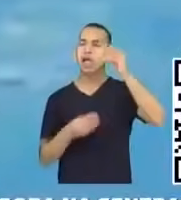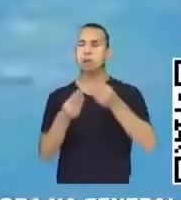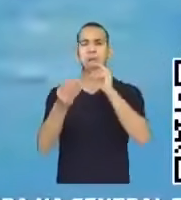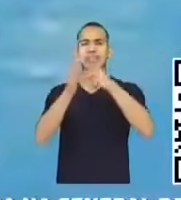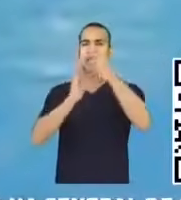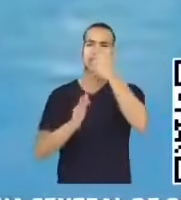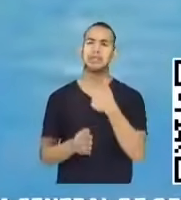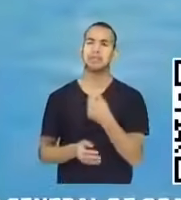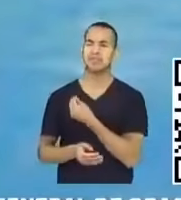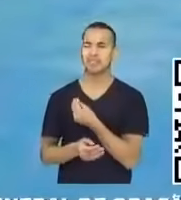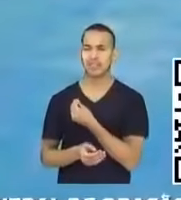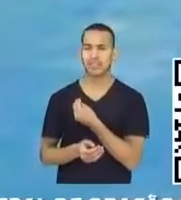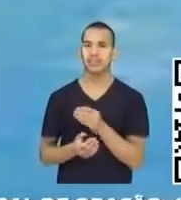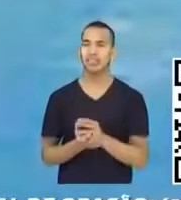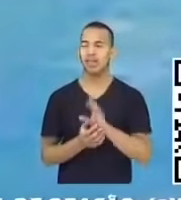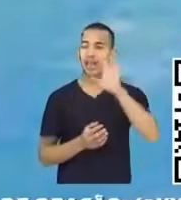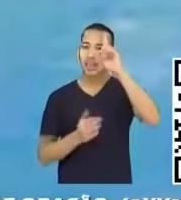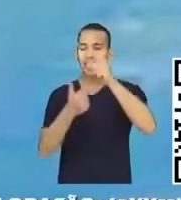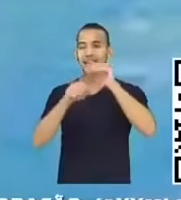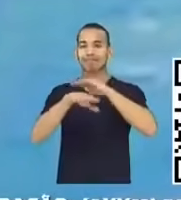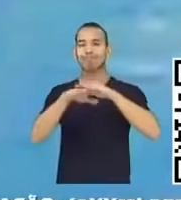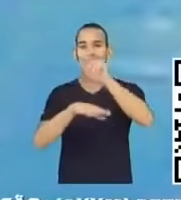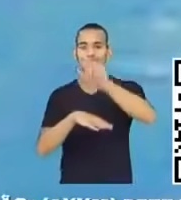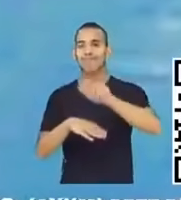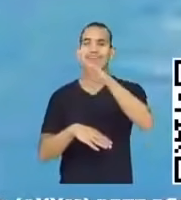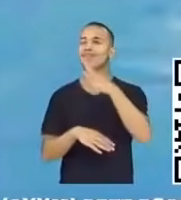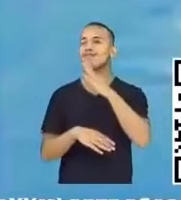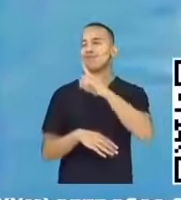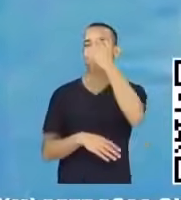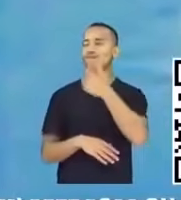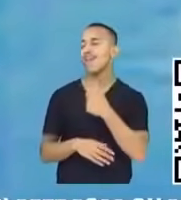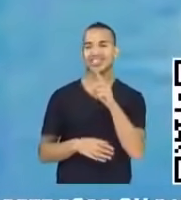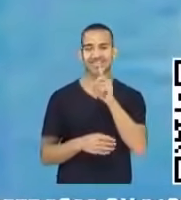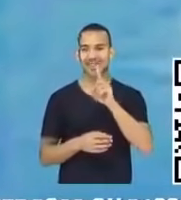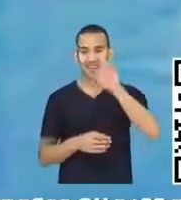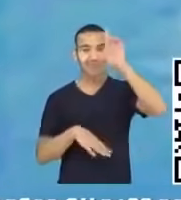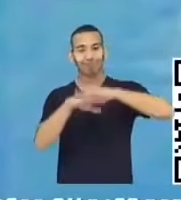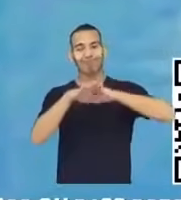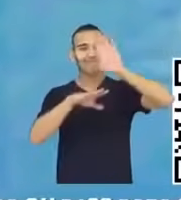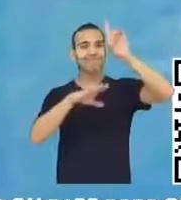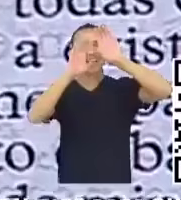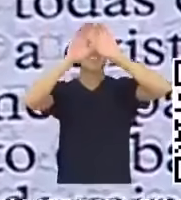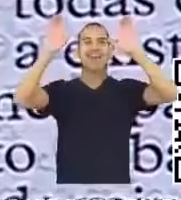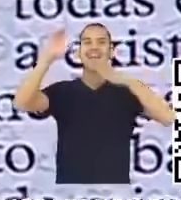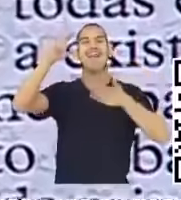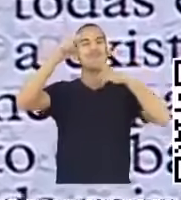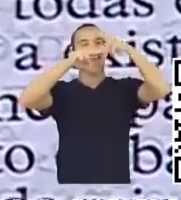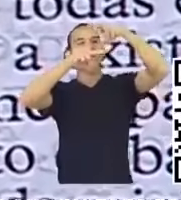de mim e eu está falando Ah você não me conhece não o céu é minha cadeirinha